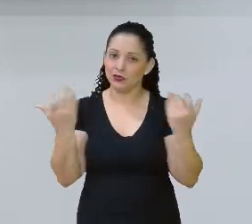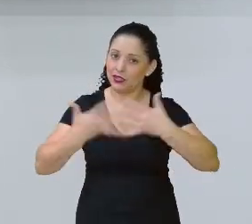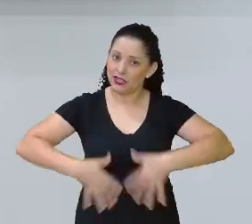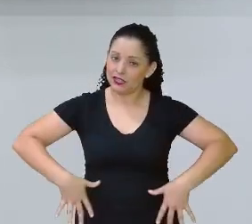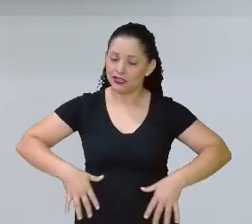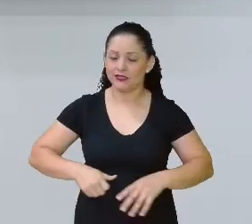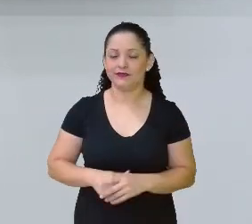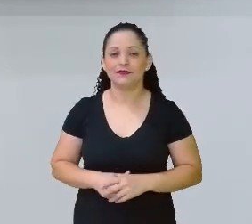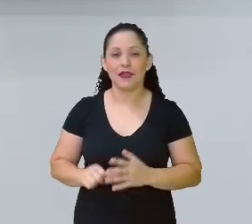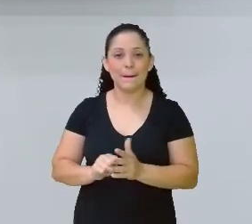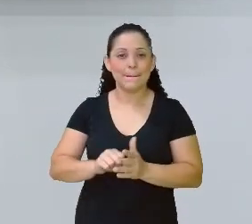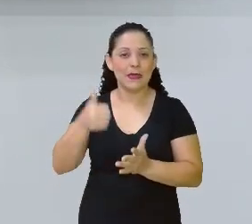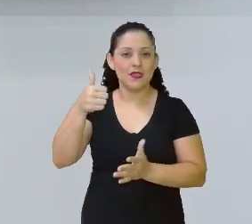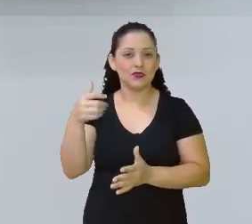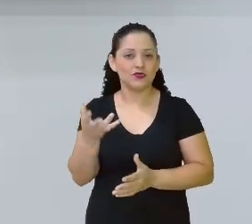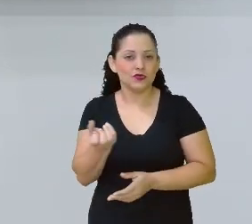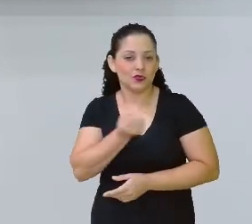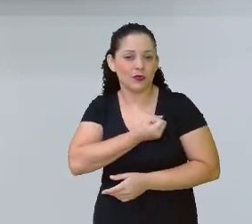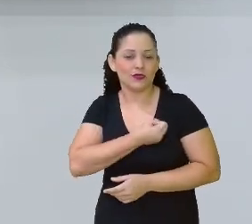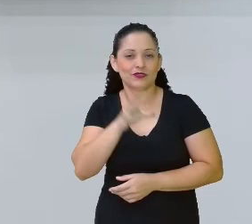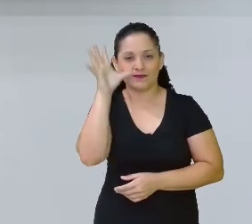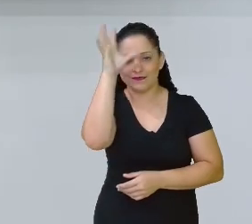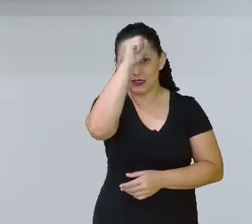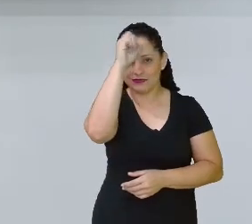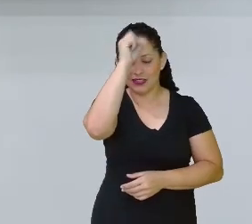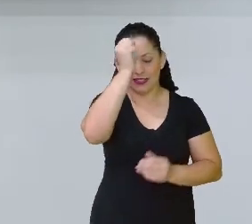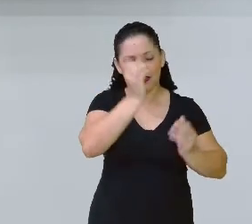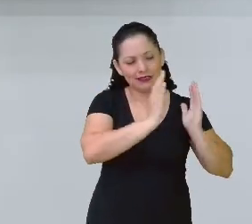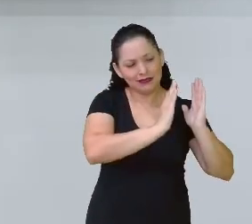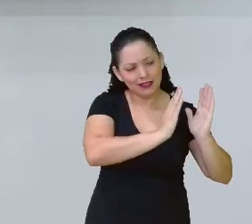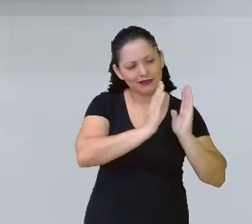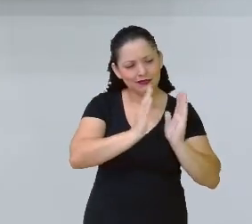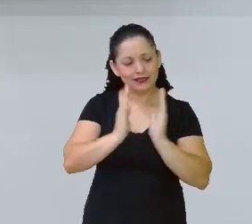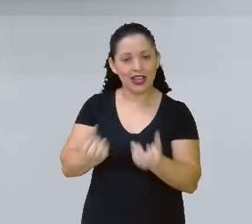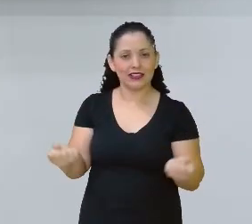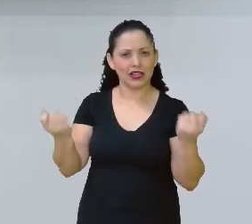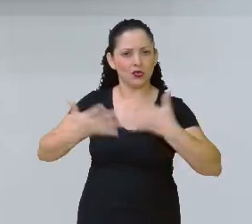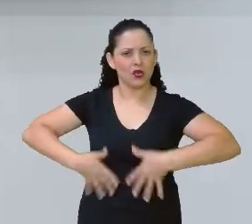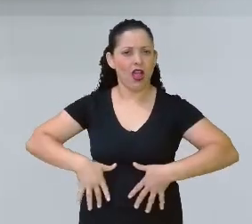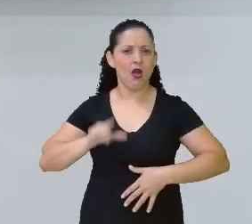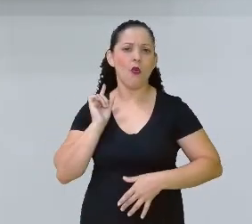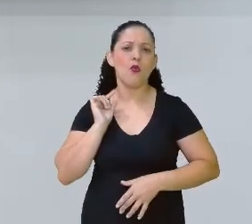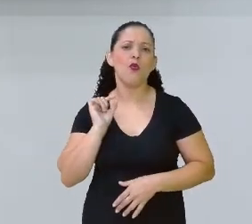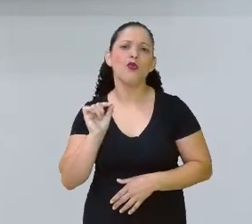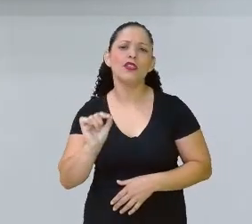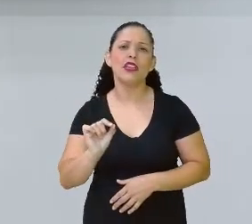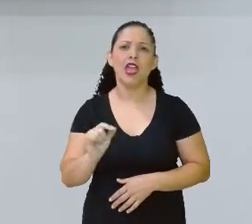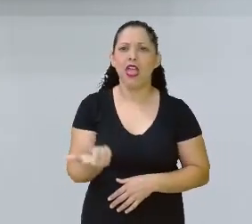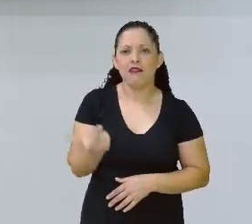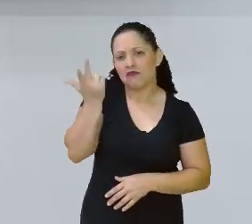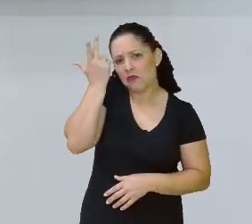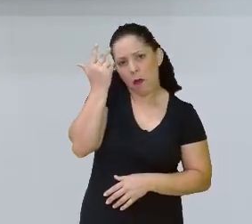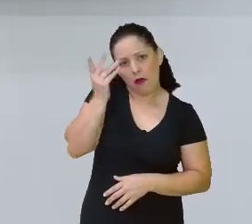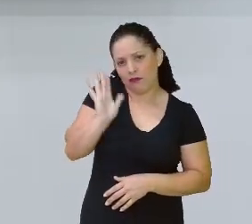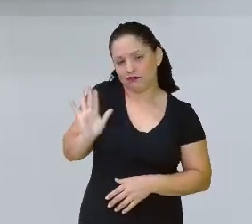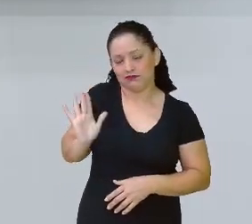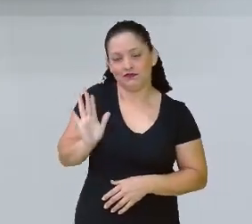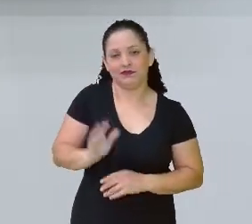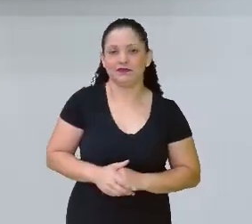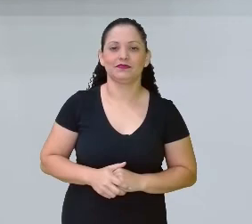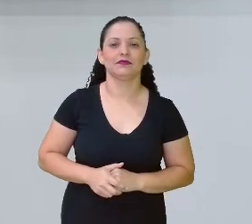os primeiros números que nós aprendemos. Quando a gente fala naturais, é porque ele é natural mesmo, certo?